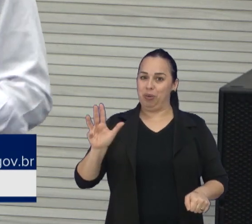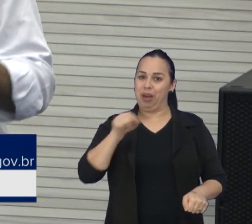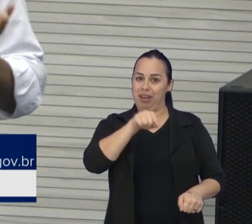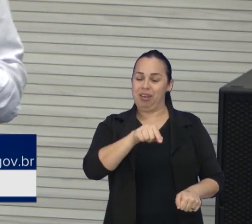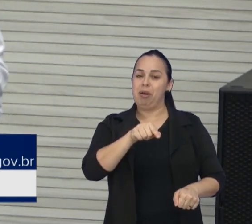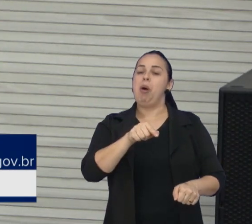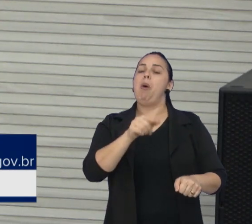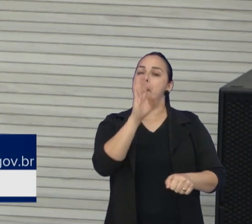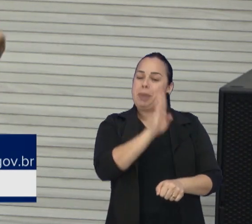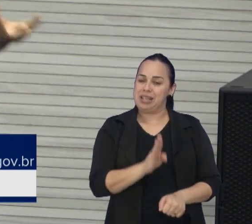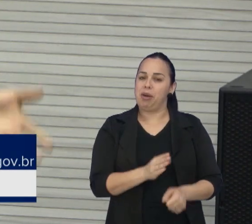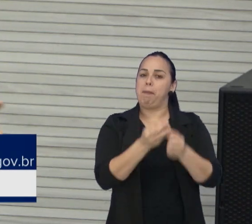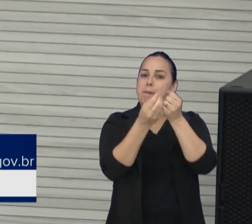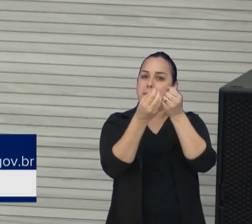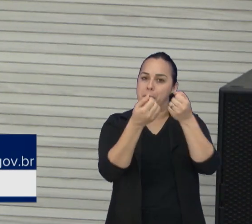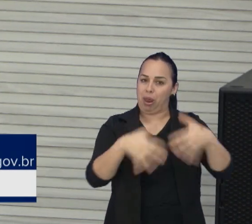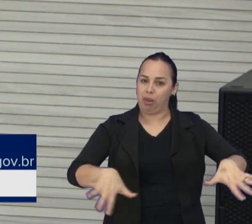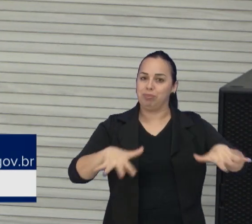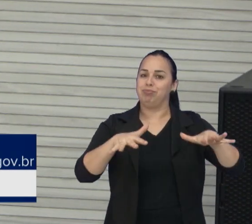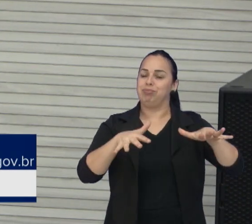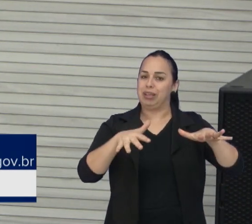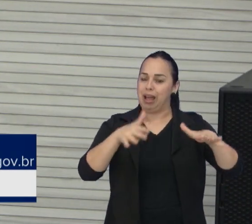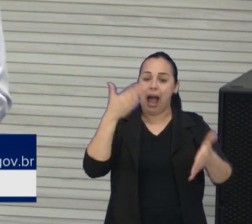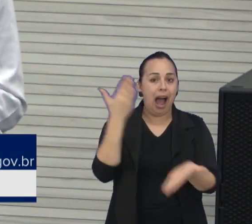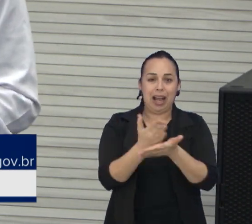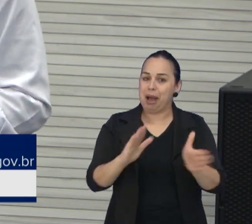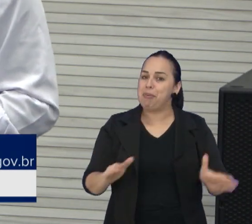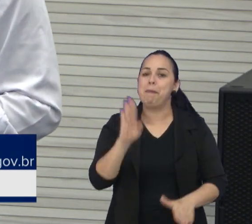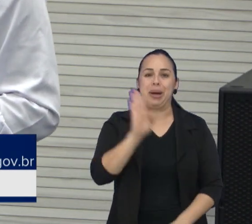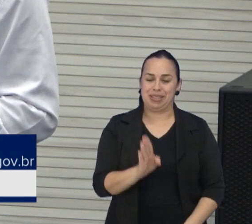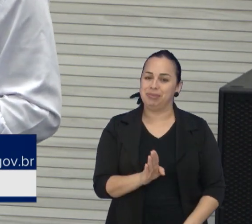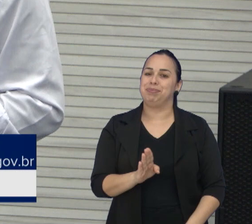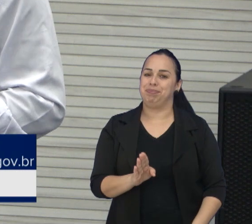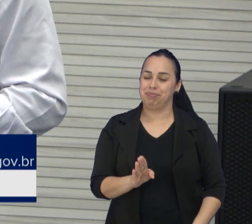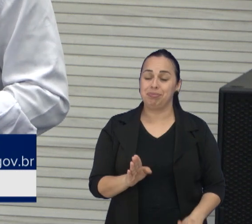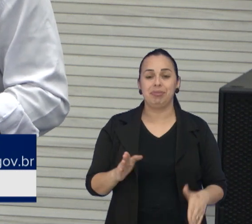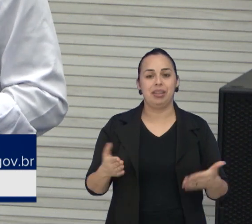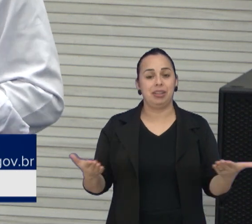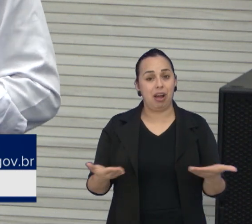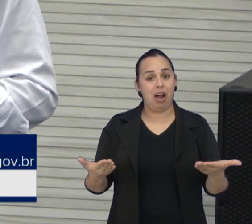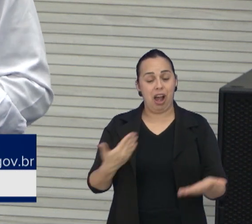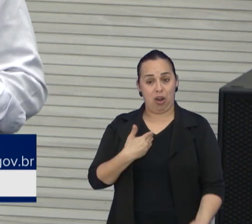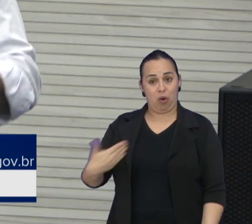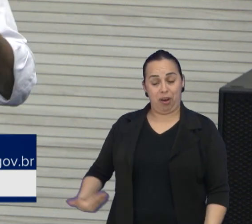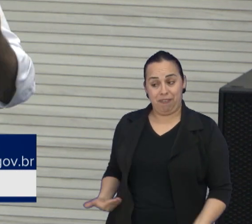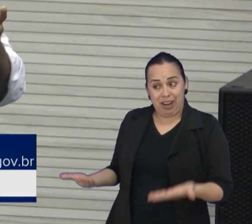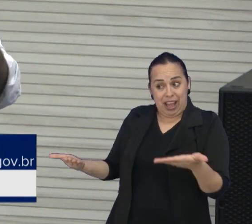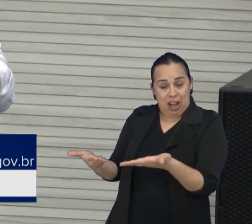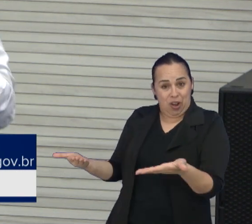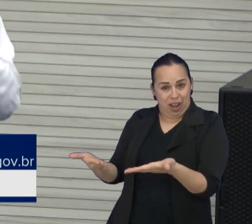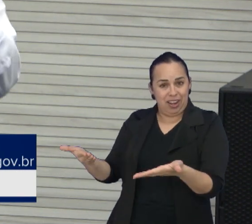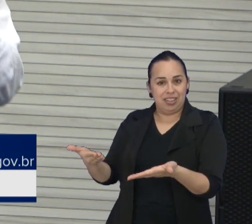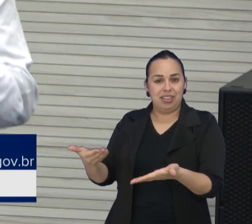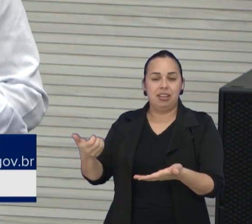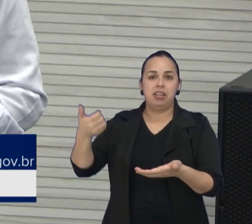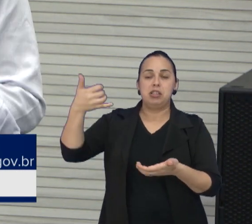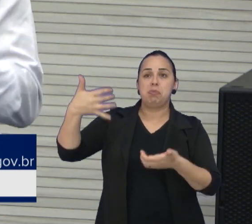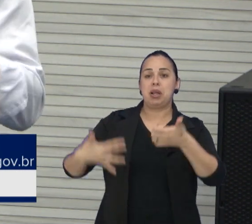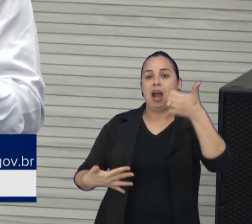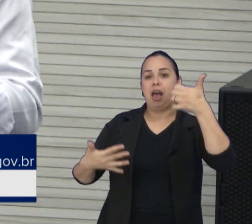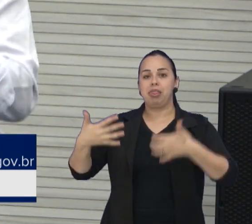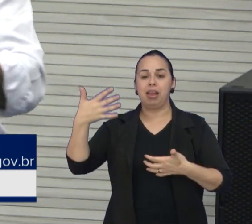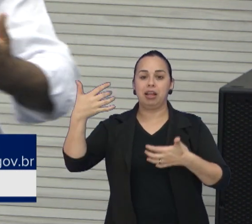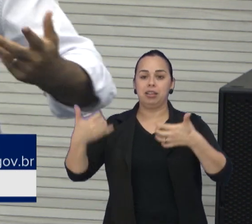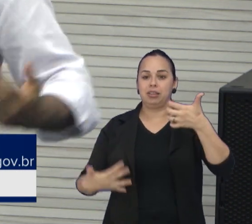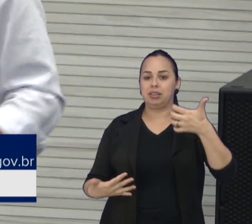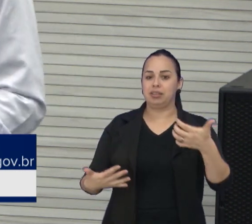O Brasil estava morto hoje. E aí, nós vemos aí o governo deles agora, falando em alguns números,